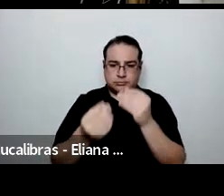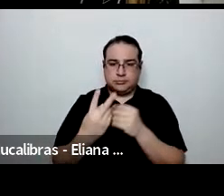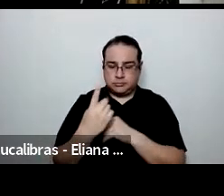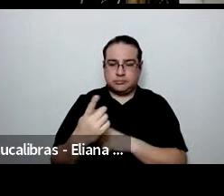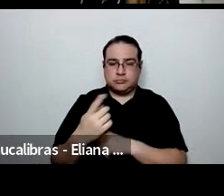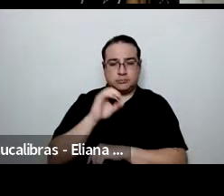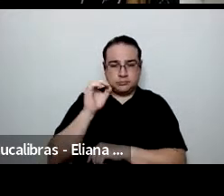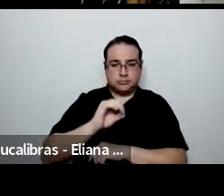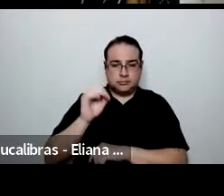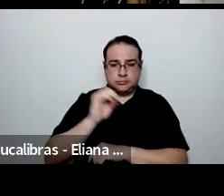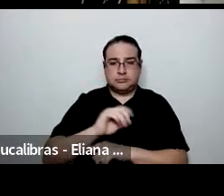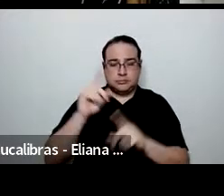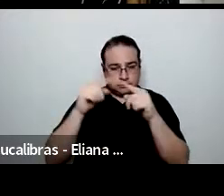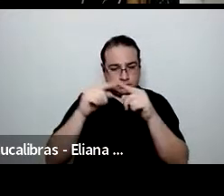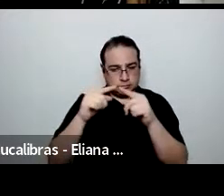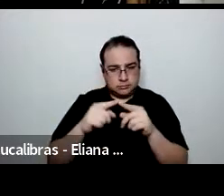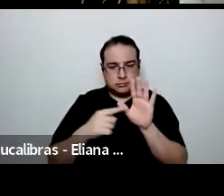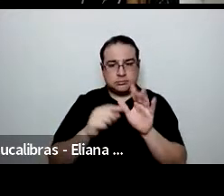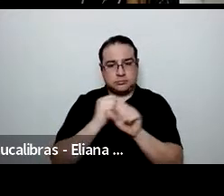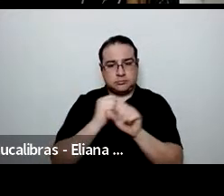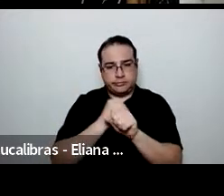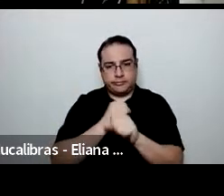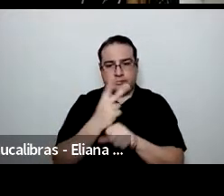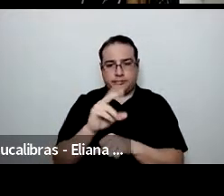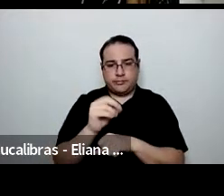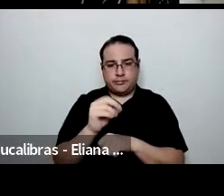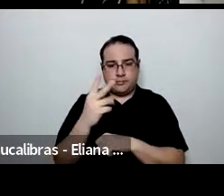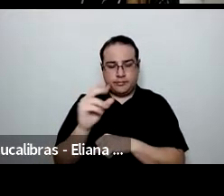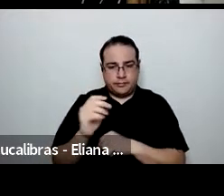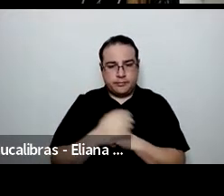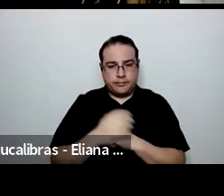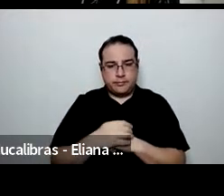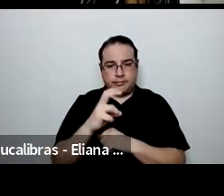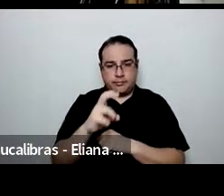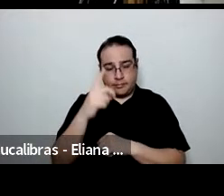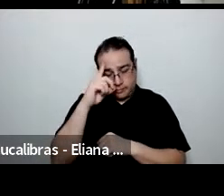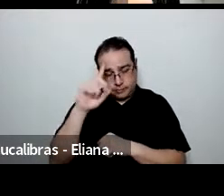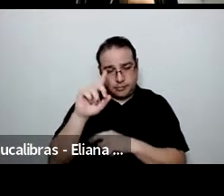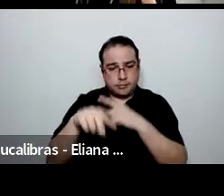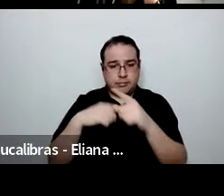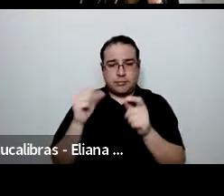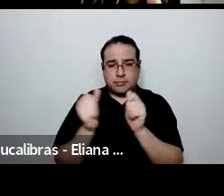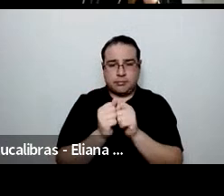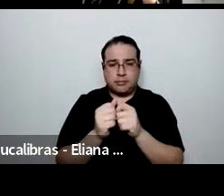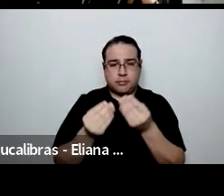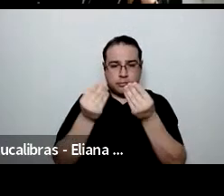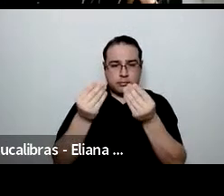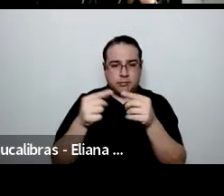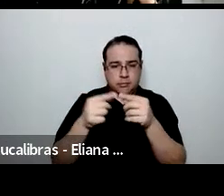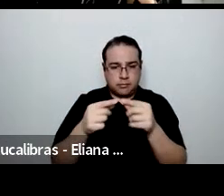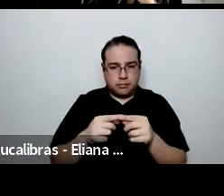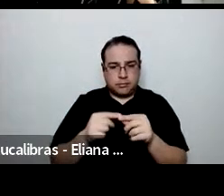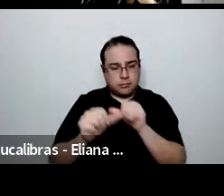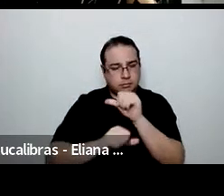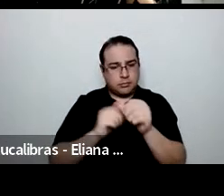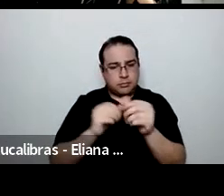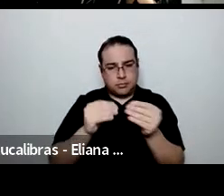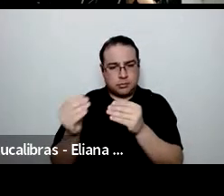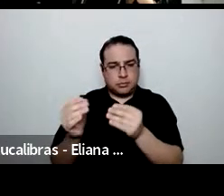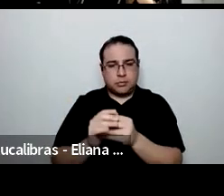21 de outubro do mesmo ano de 2025 dias depois da Trans e outra